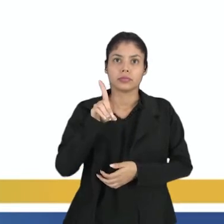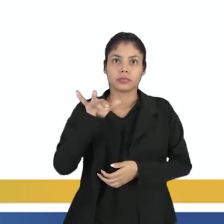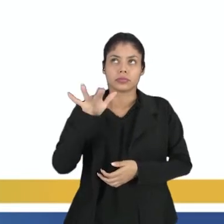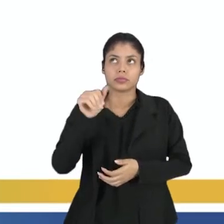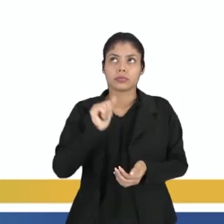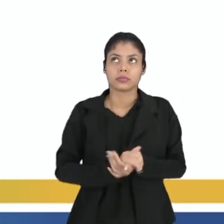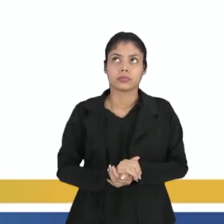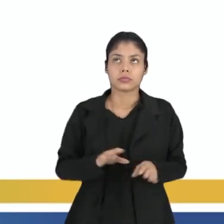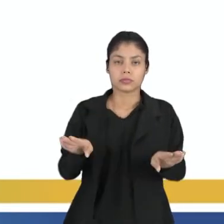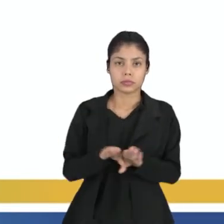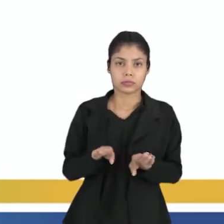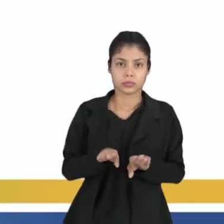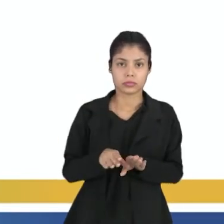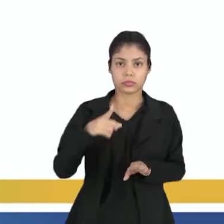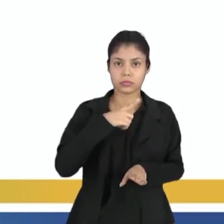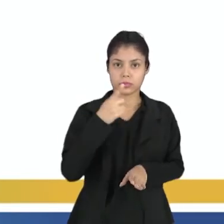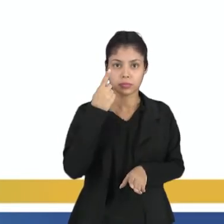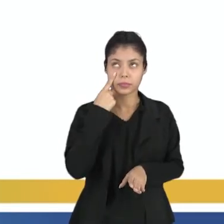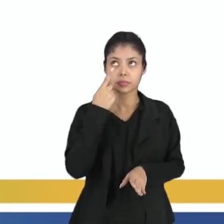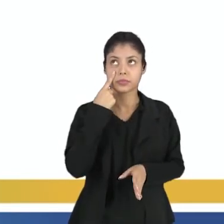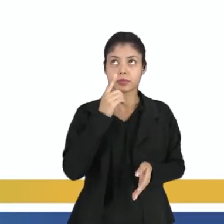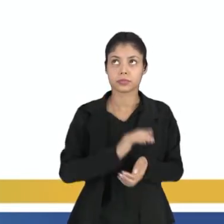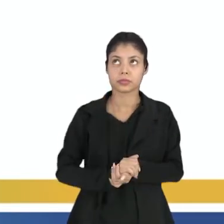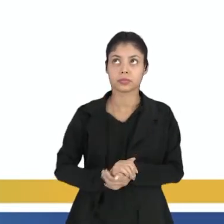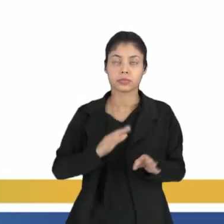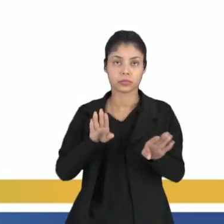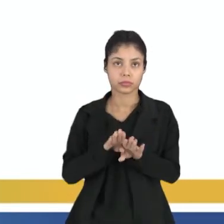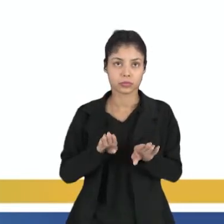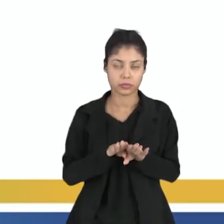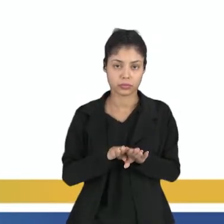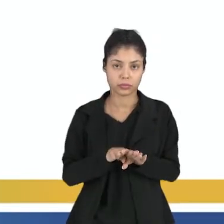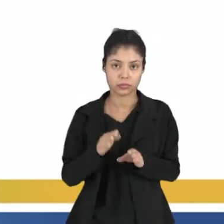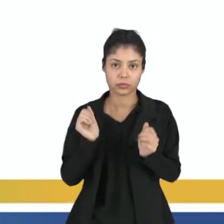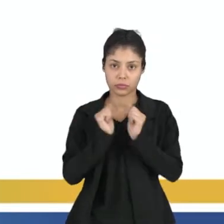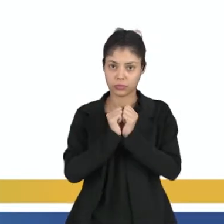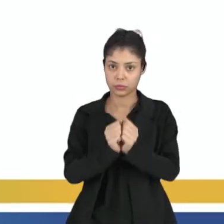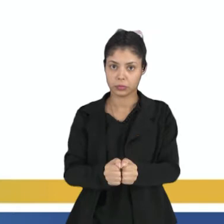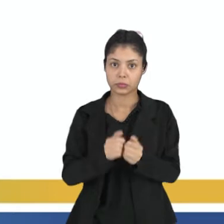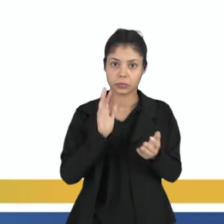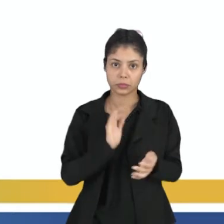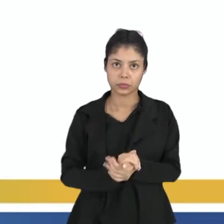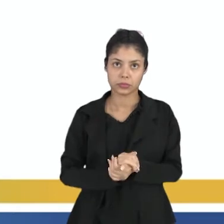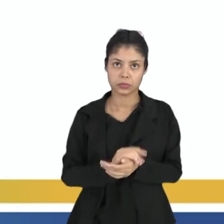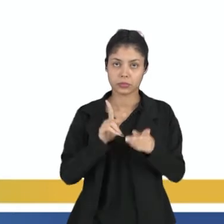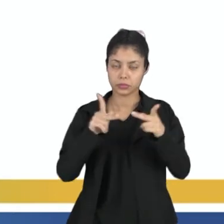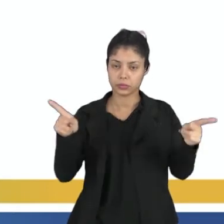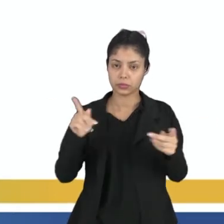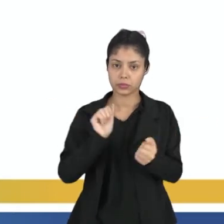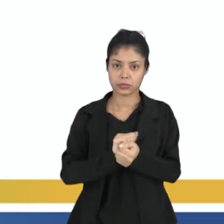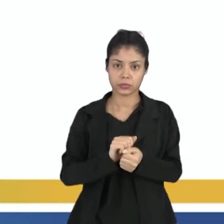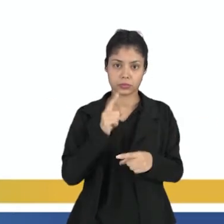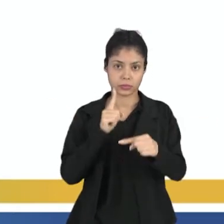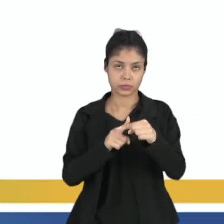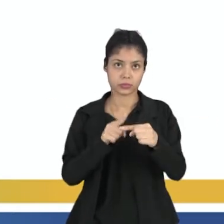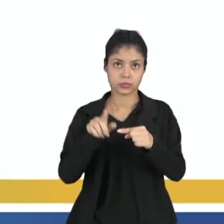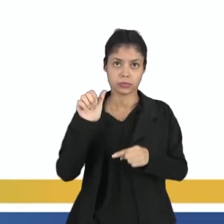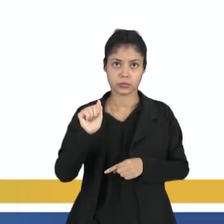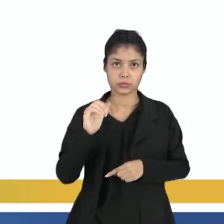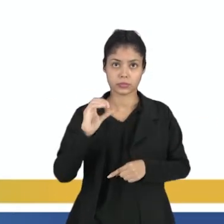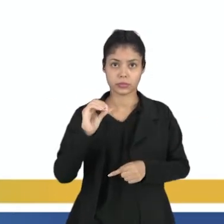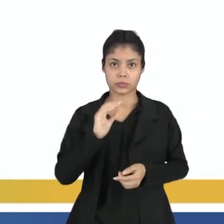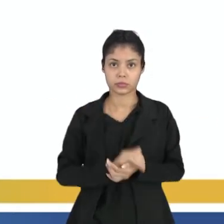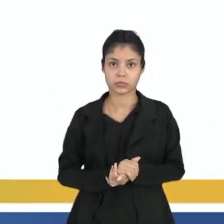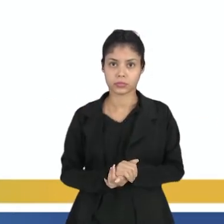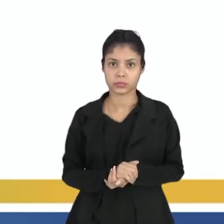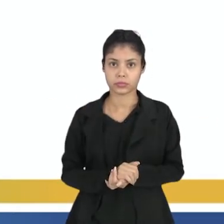audiência, ok? Então, aí, observem que aos vai ser a minha junção da preposição a mais o artigo os, e nesse